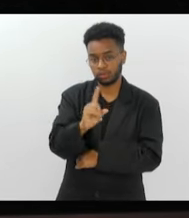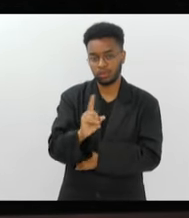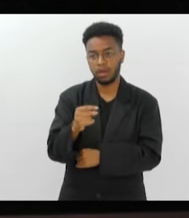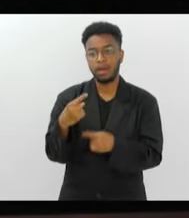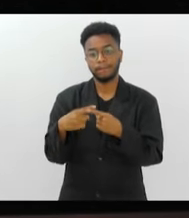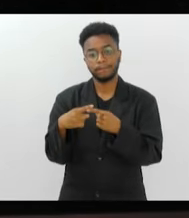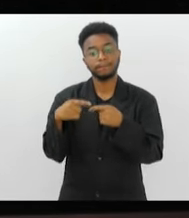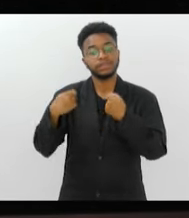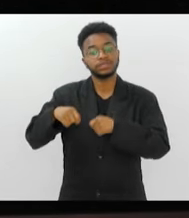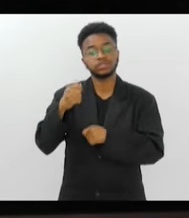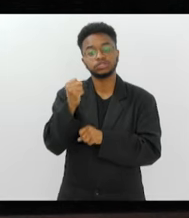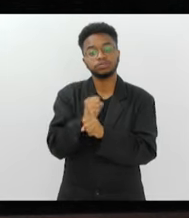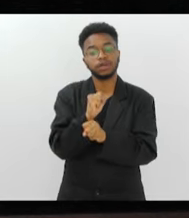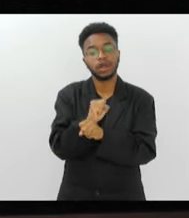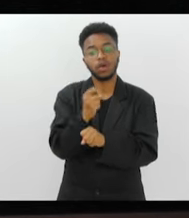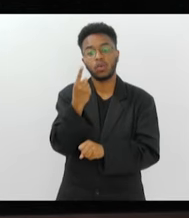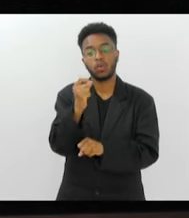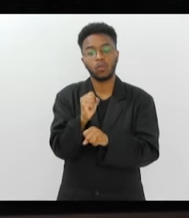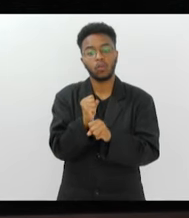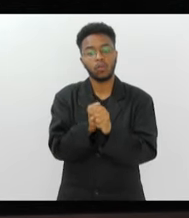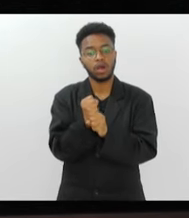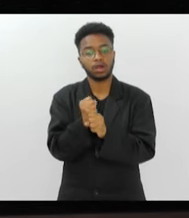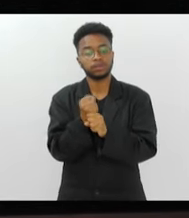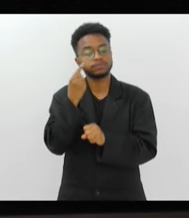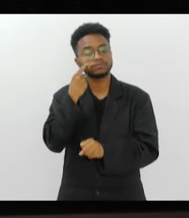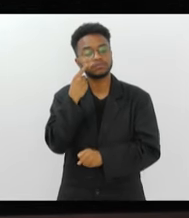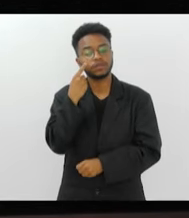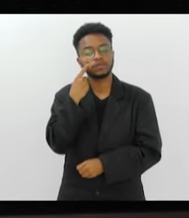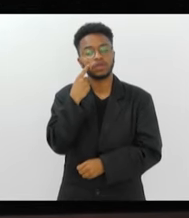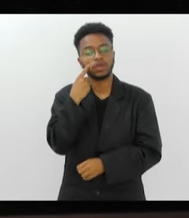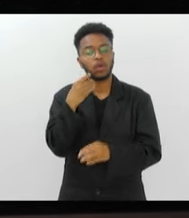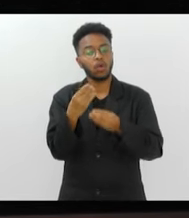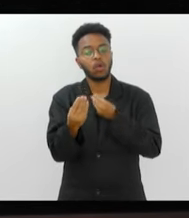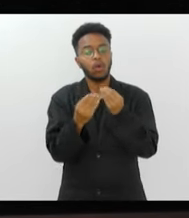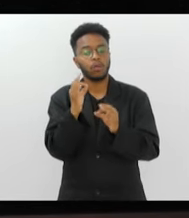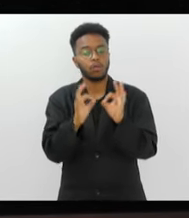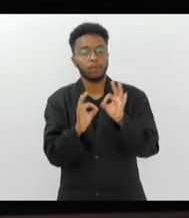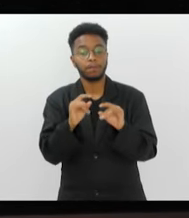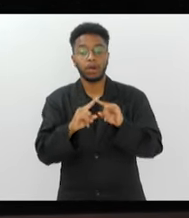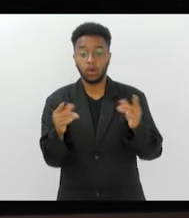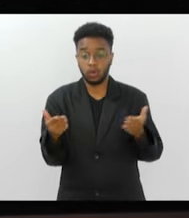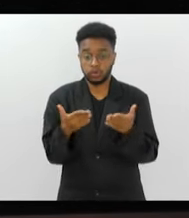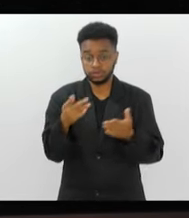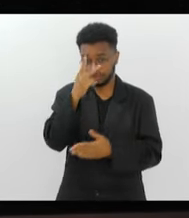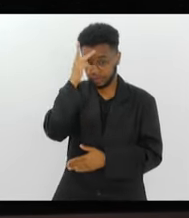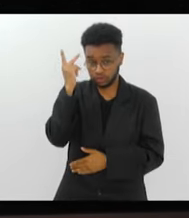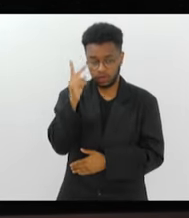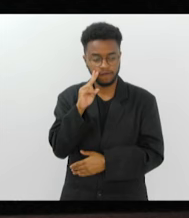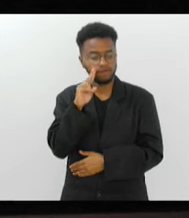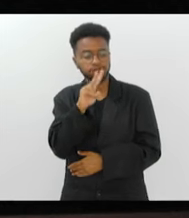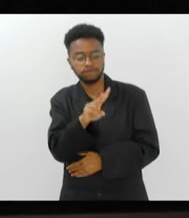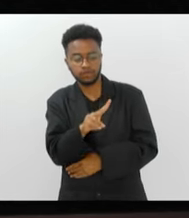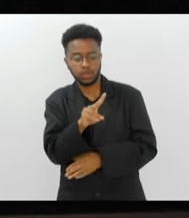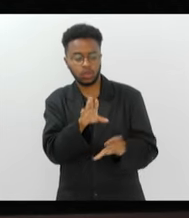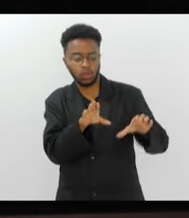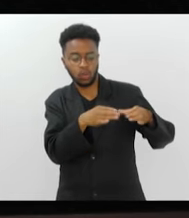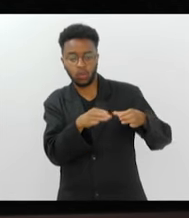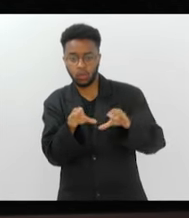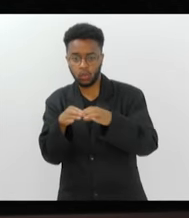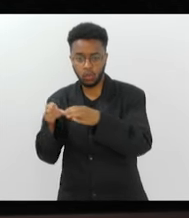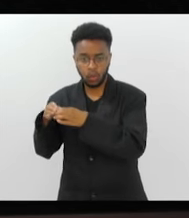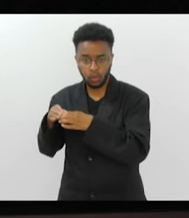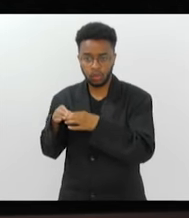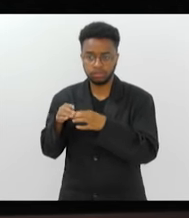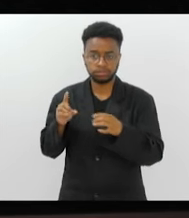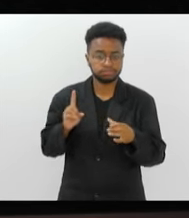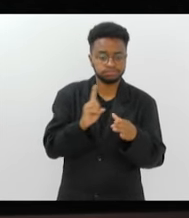teria que esperar 1 ano para ver como é que seriam as composições. Hoje a pessoa já se filia olhando para as chapas e para as